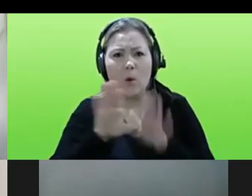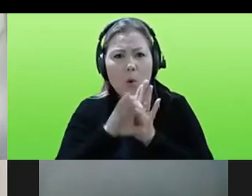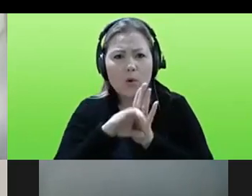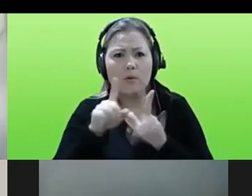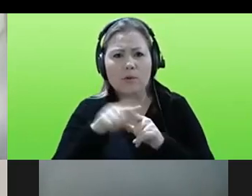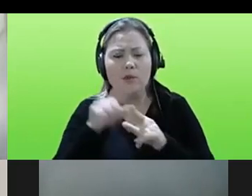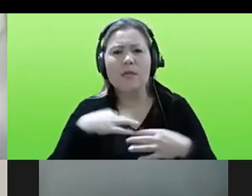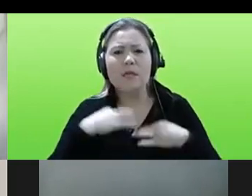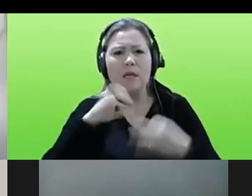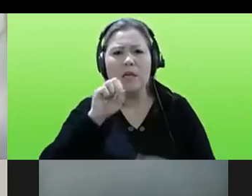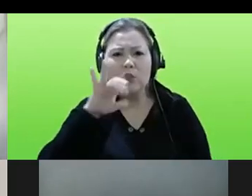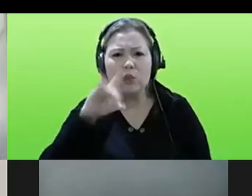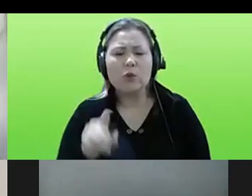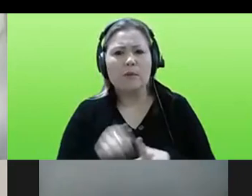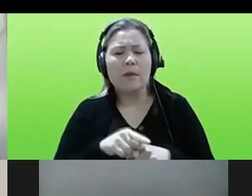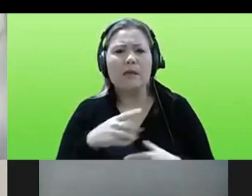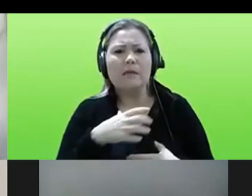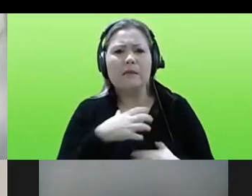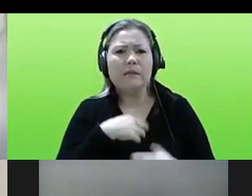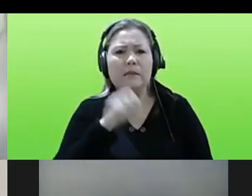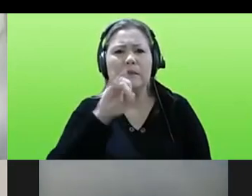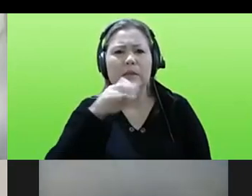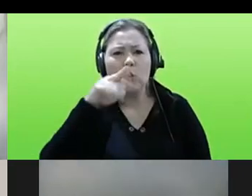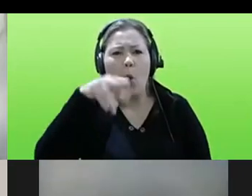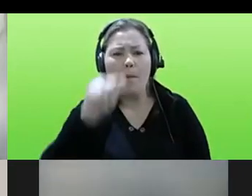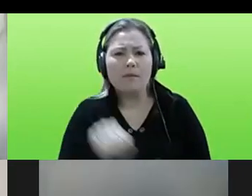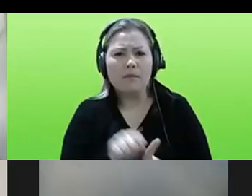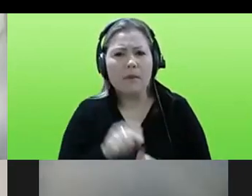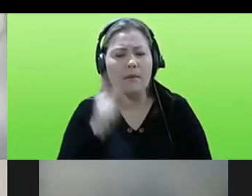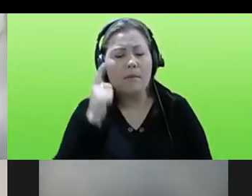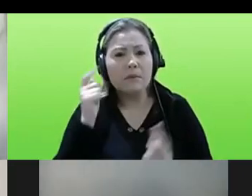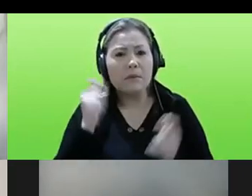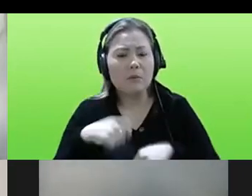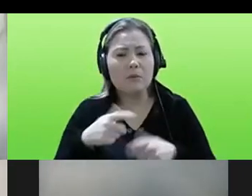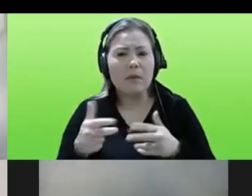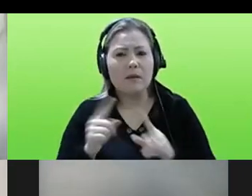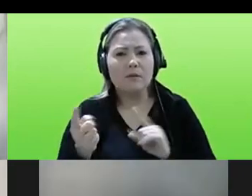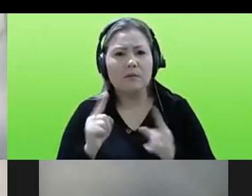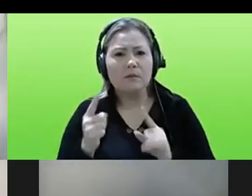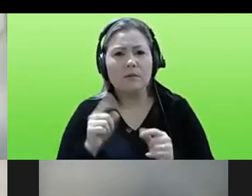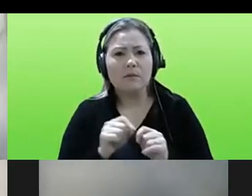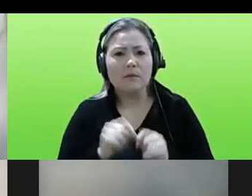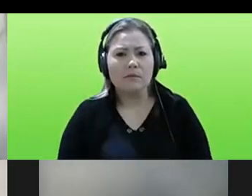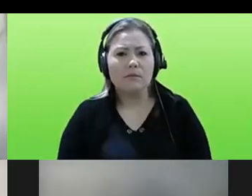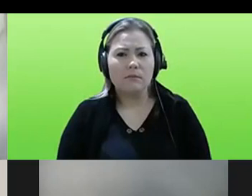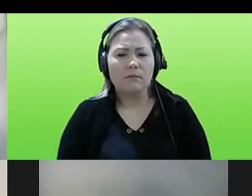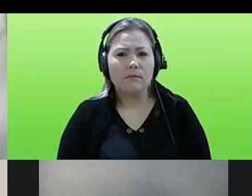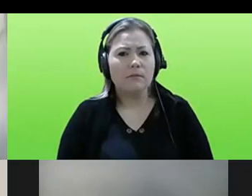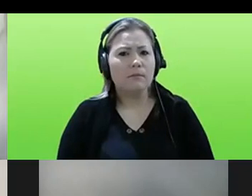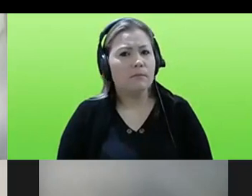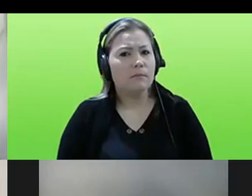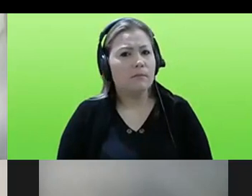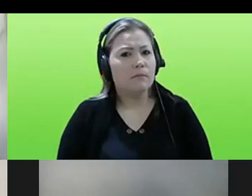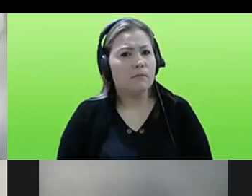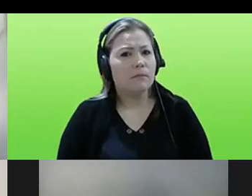estilo, sintoma, também pensando na possibilidade, em Jalacan. A ação